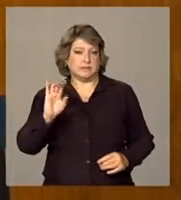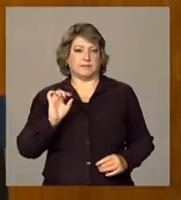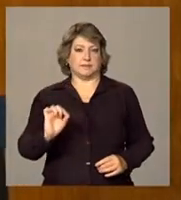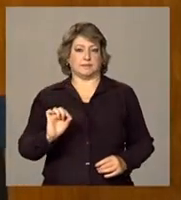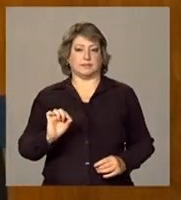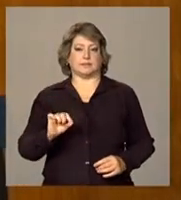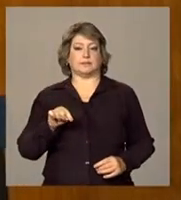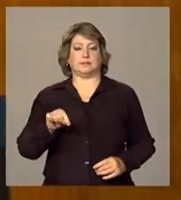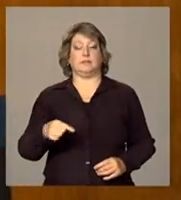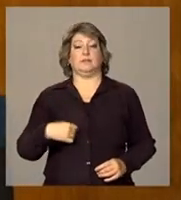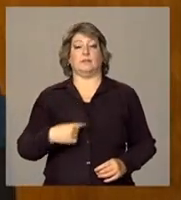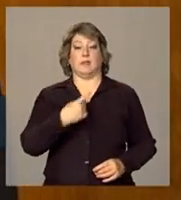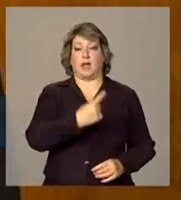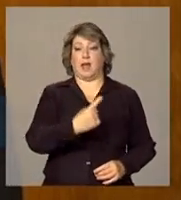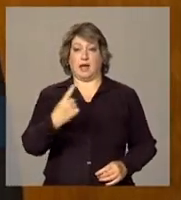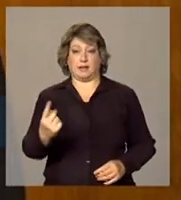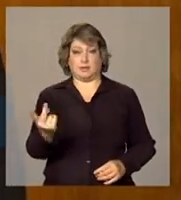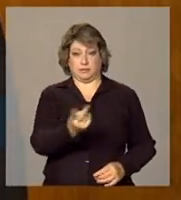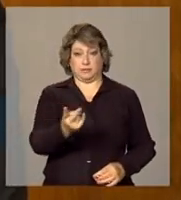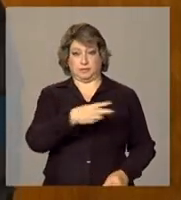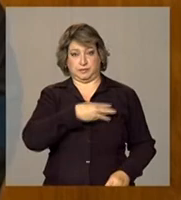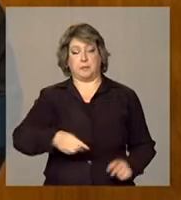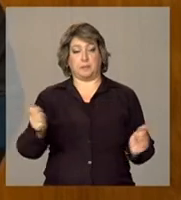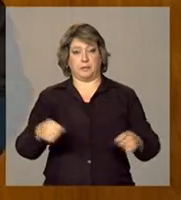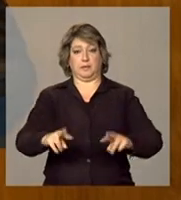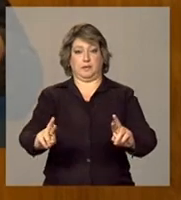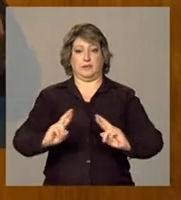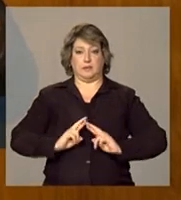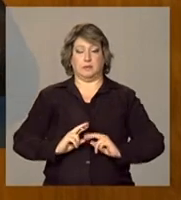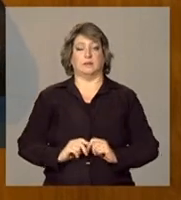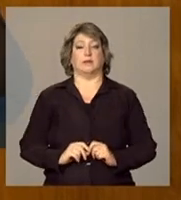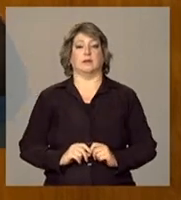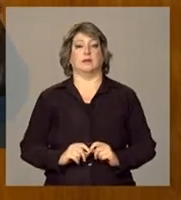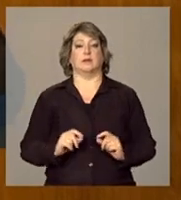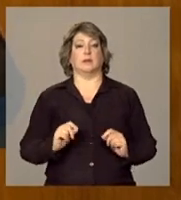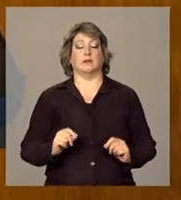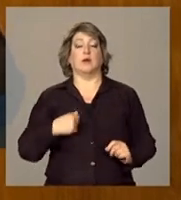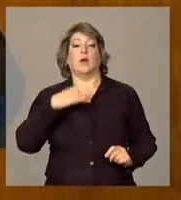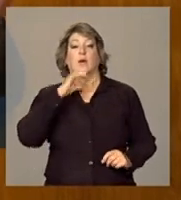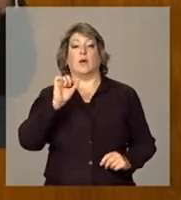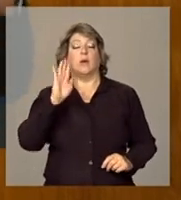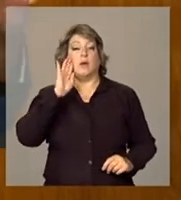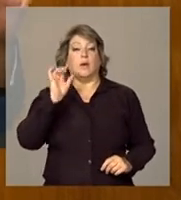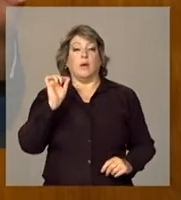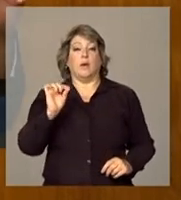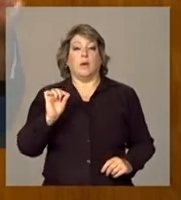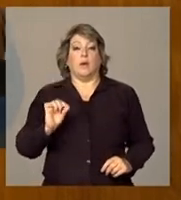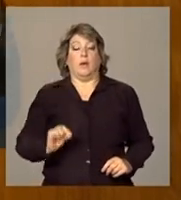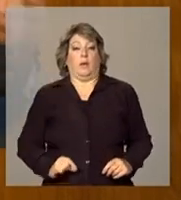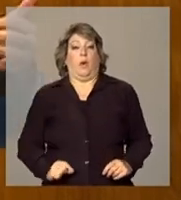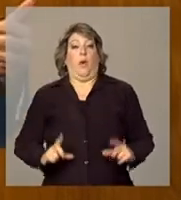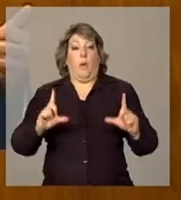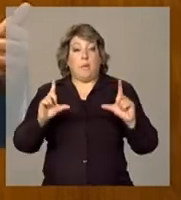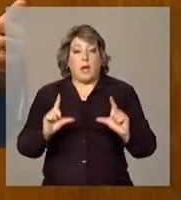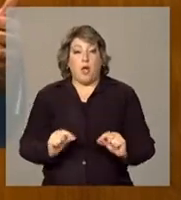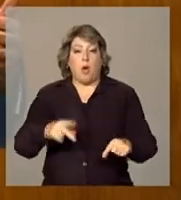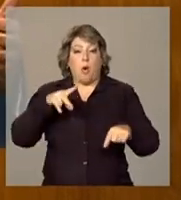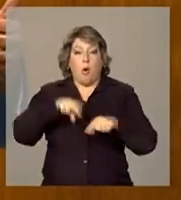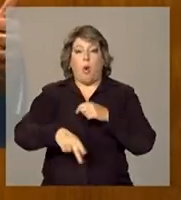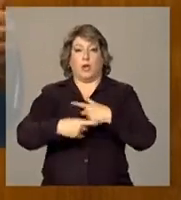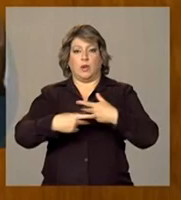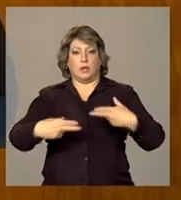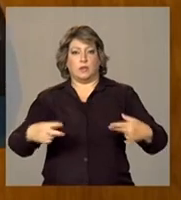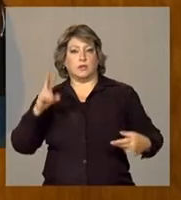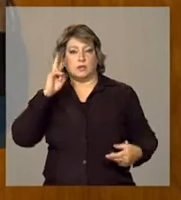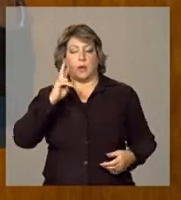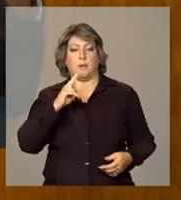acho que uma endereçada a cada Ministro A primeira é o fato de que é o menor contingenciamento em volume dos três anos